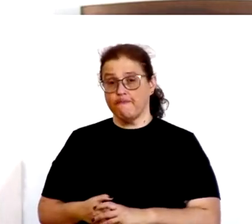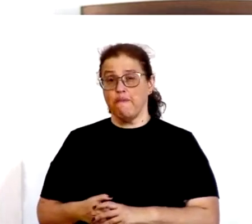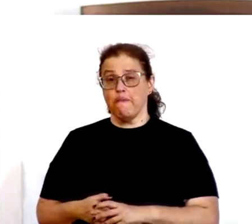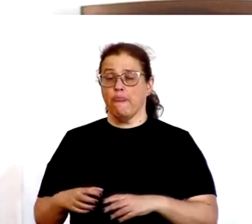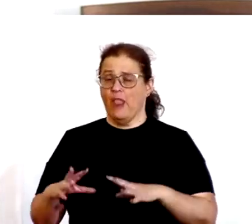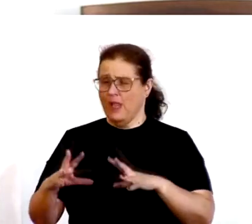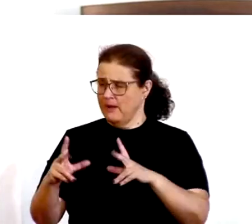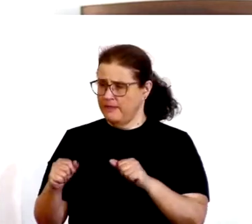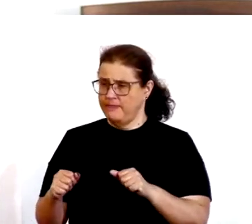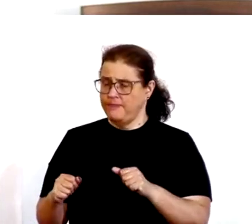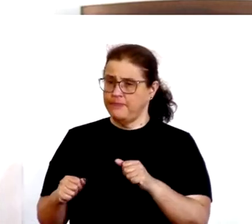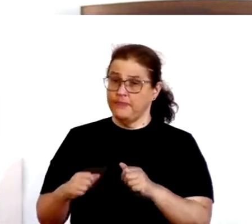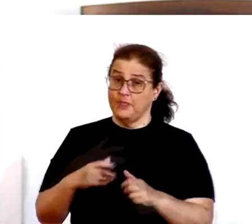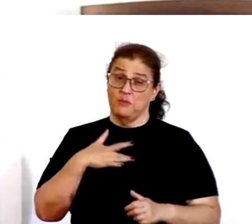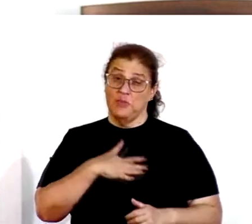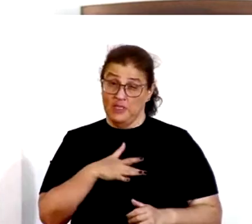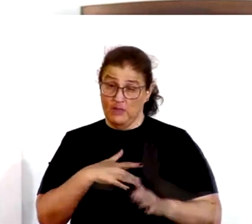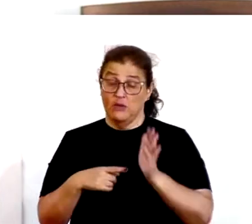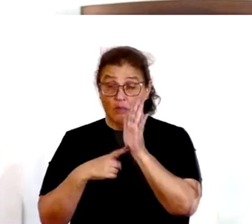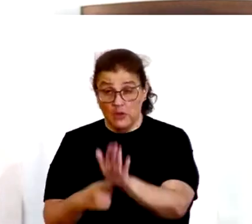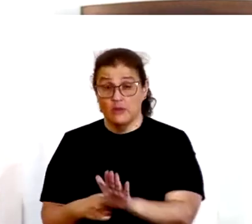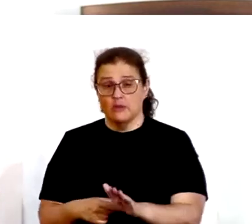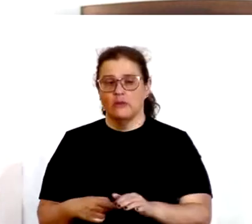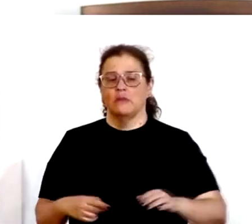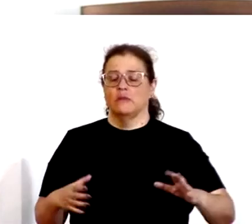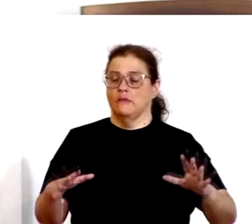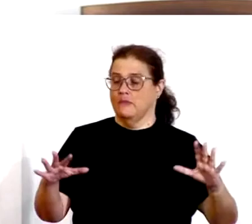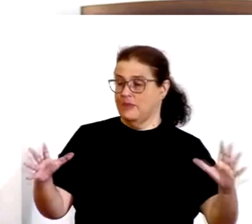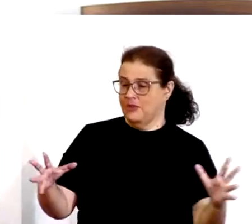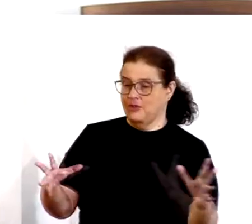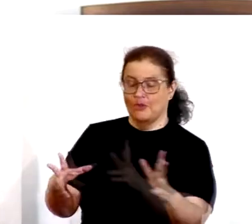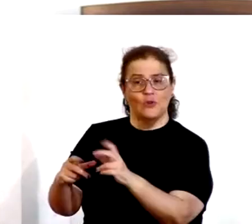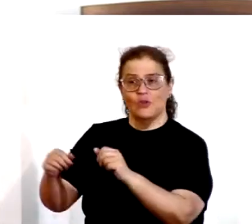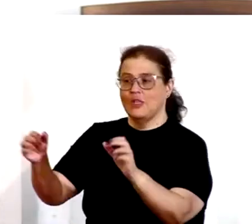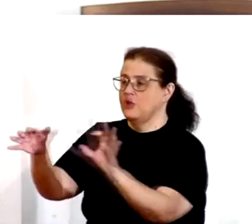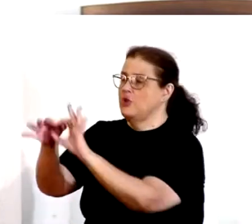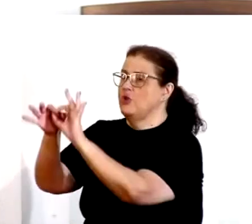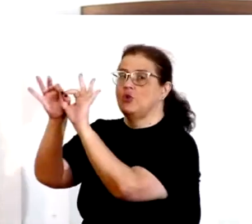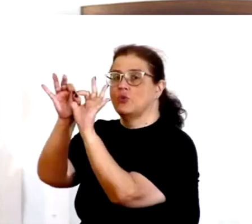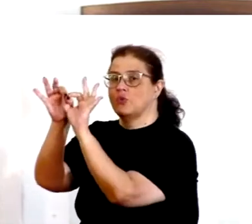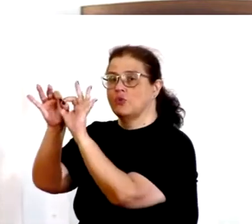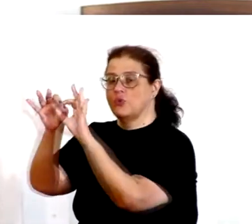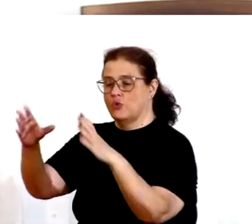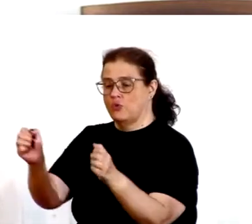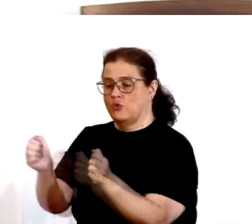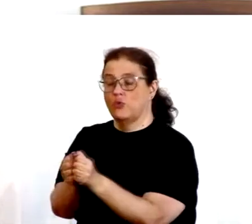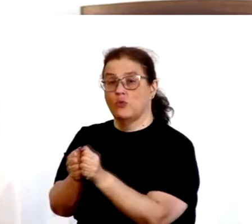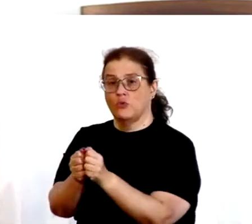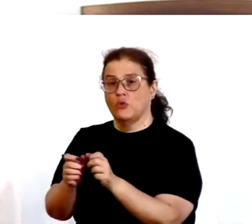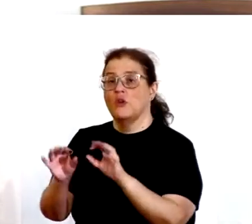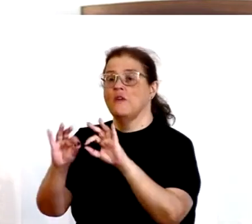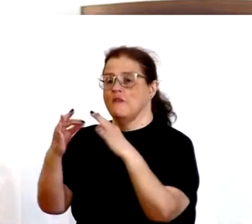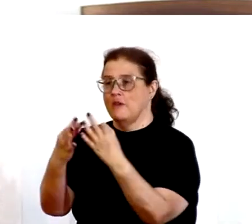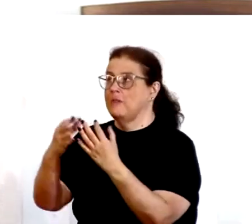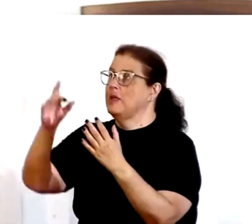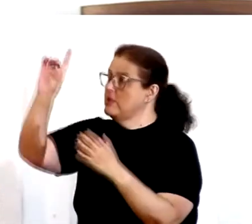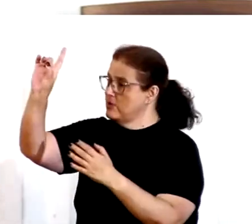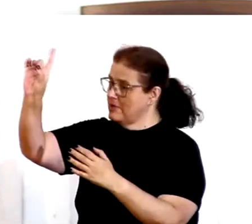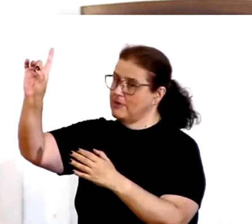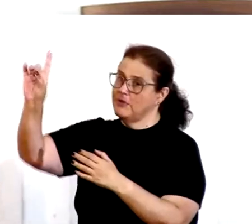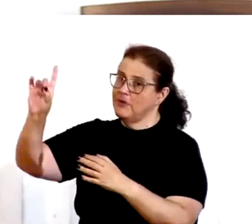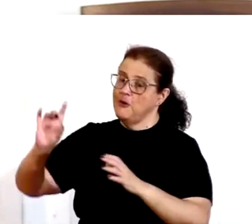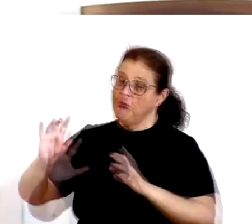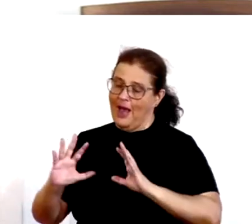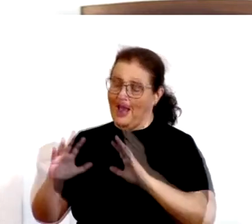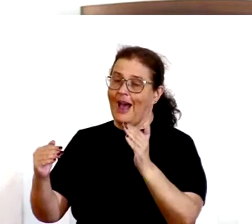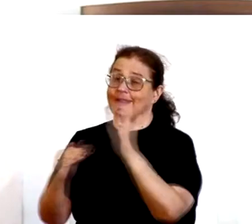obra de Deus, na edificação do corpo de Cristo, até que todos cheguemos à unidade